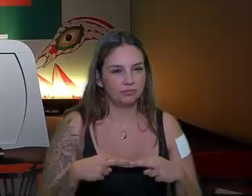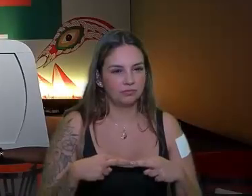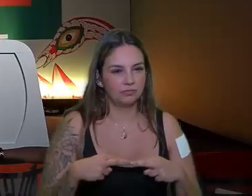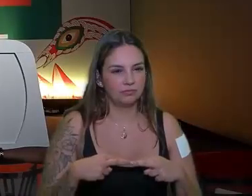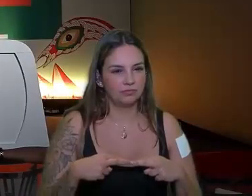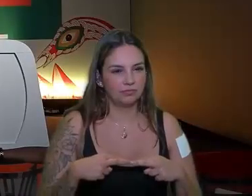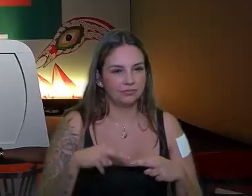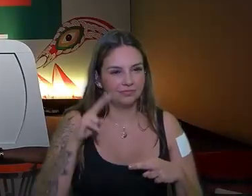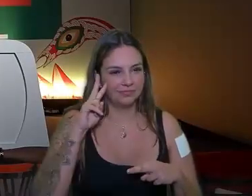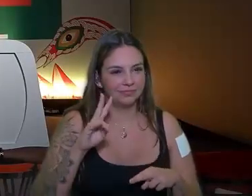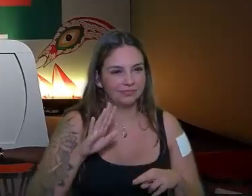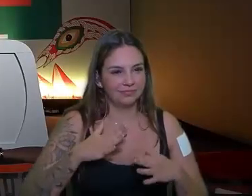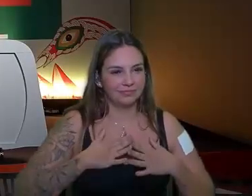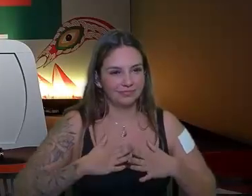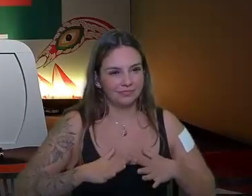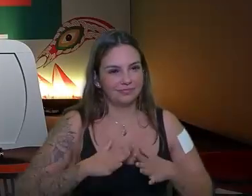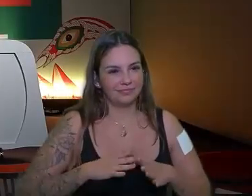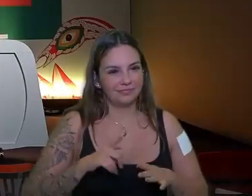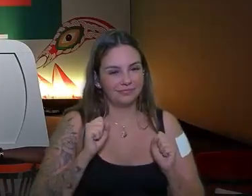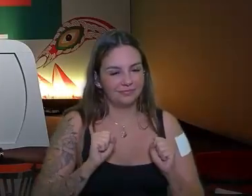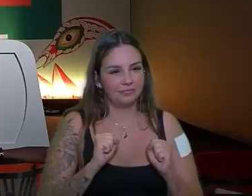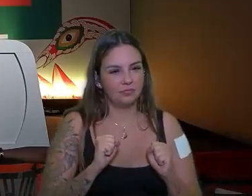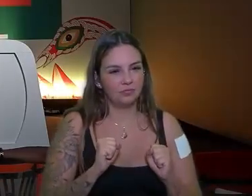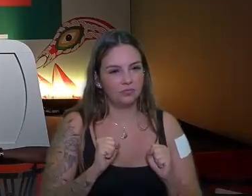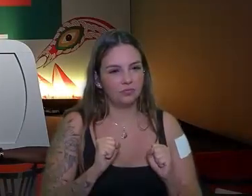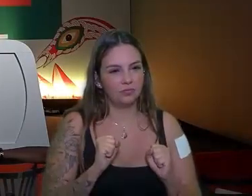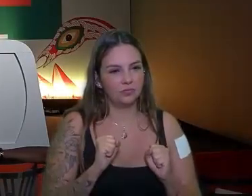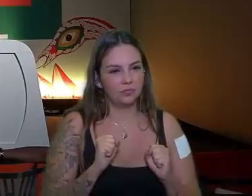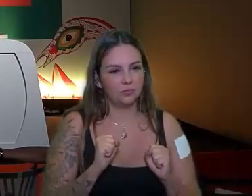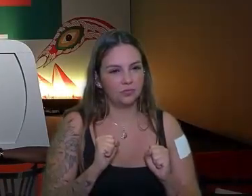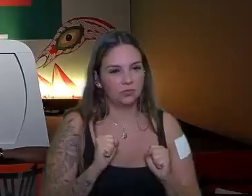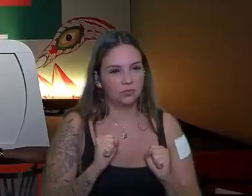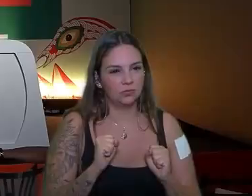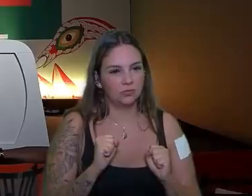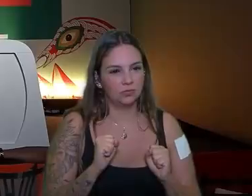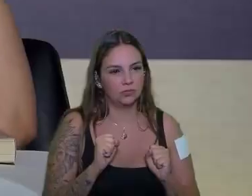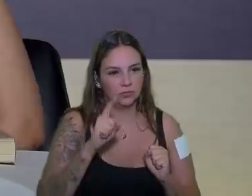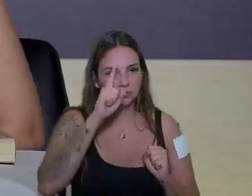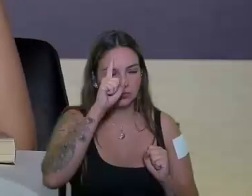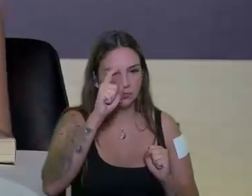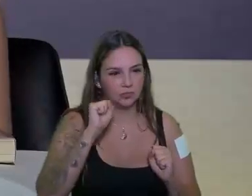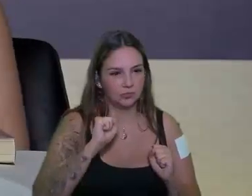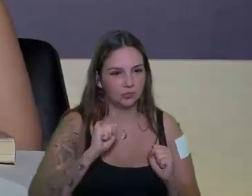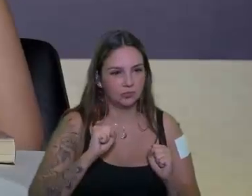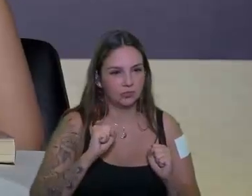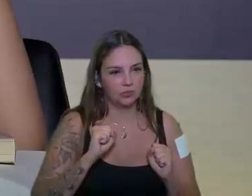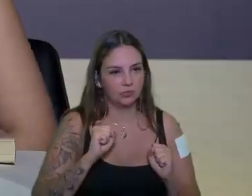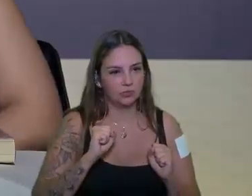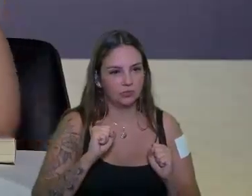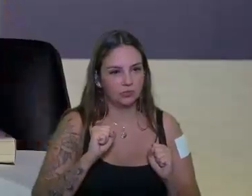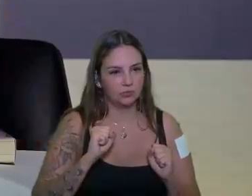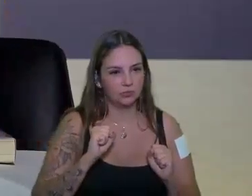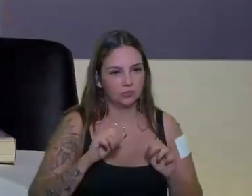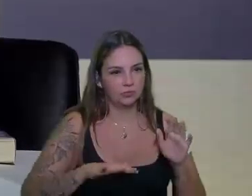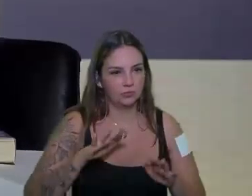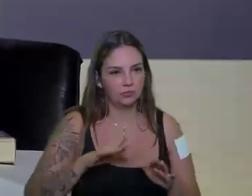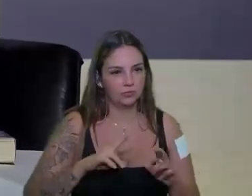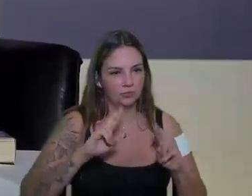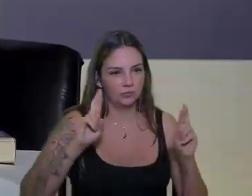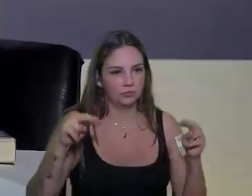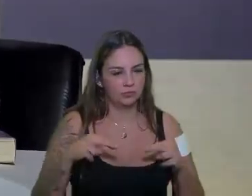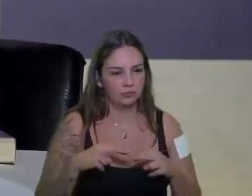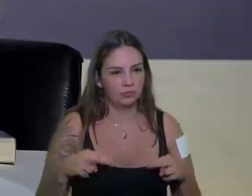né? Calma. Você pode inventar... Você pode... Depende do quanto a